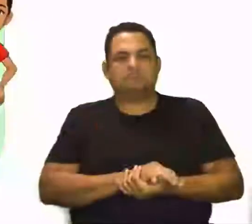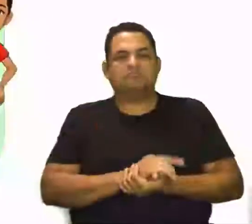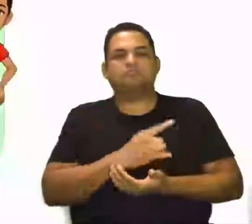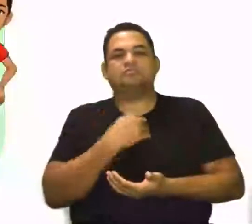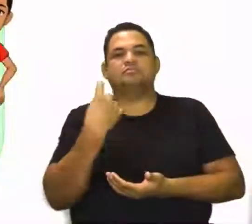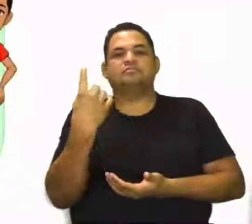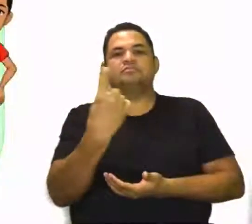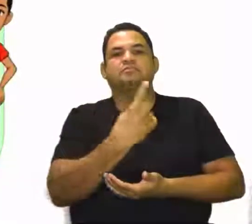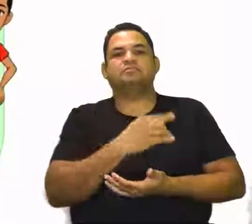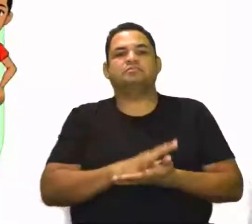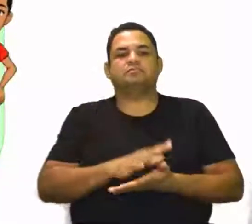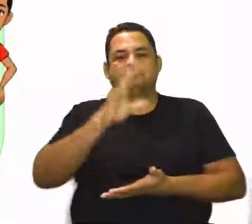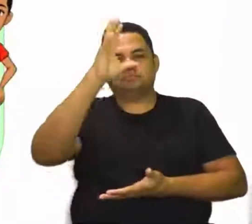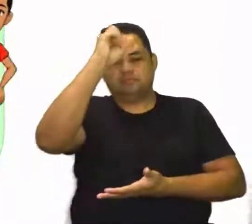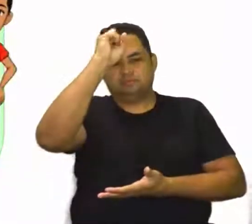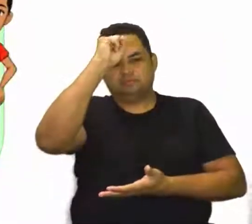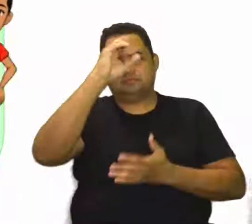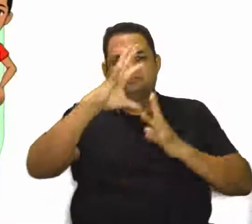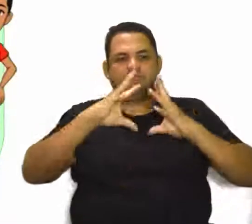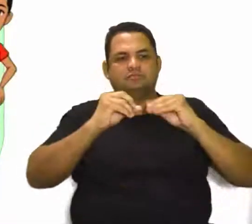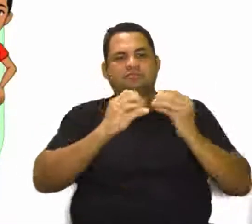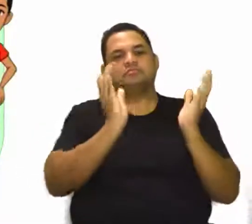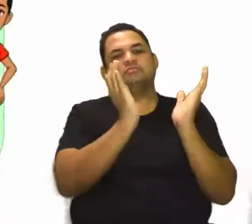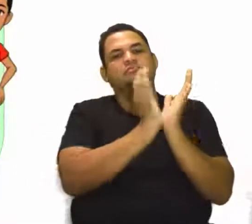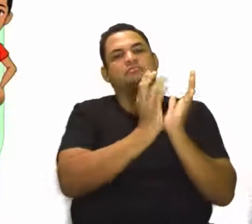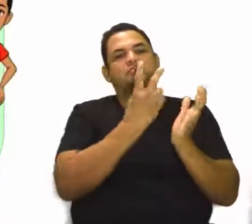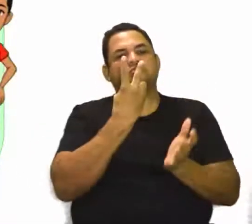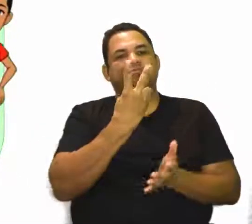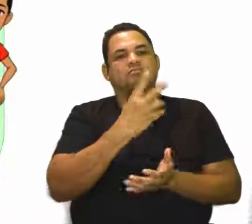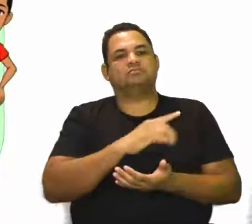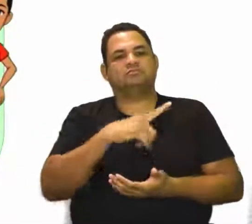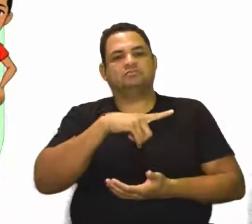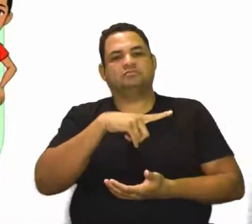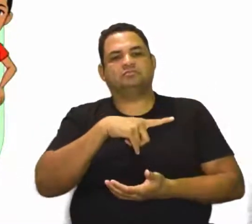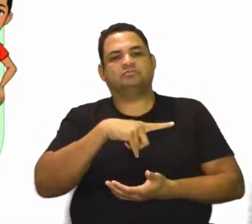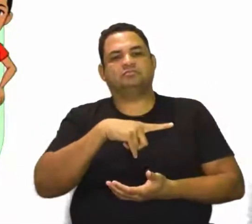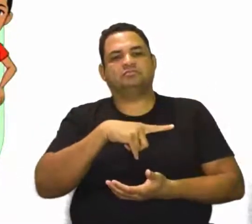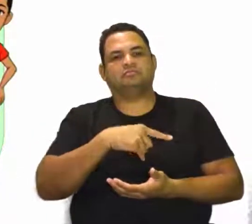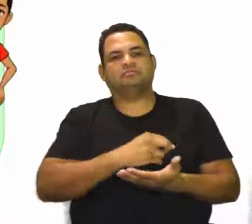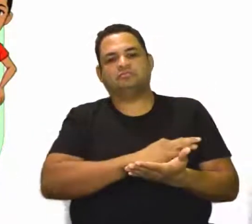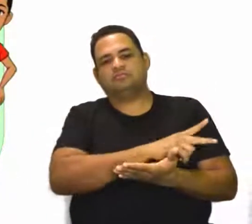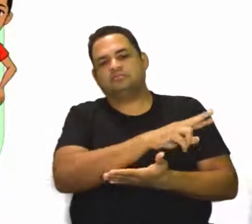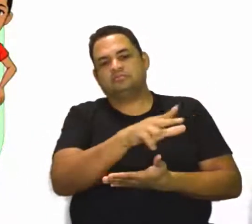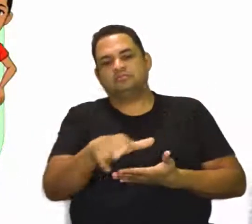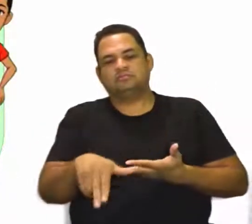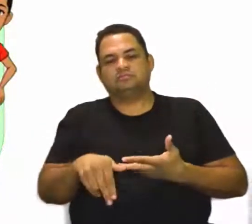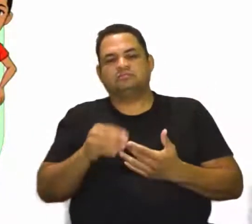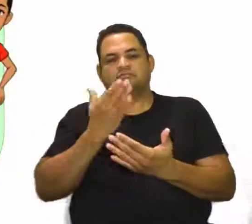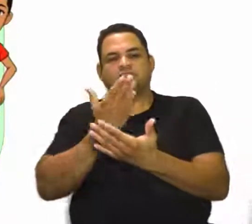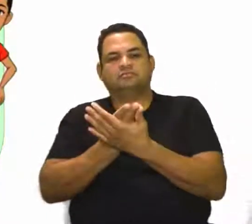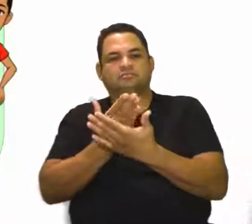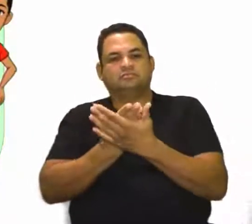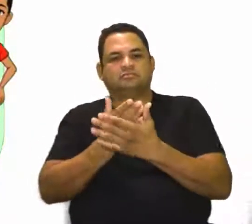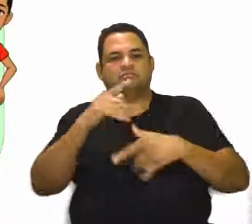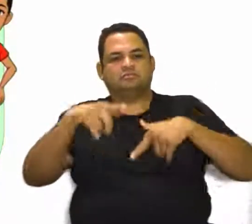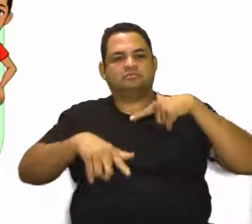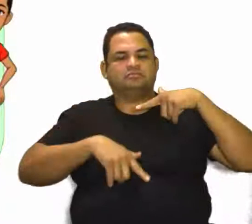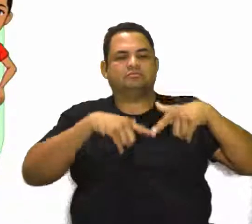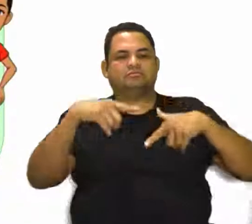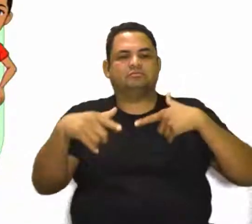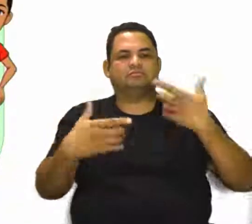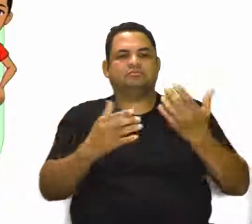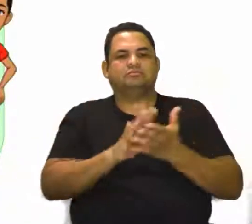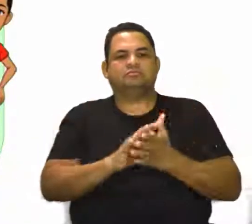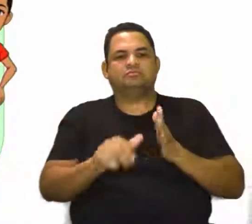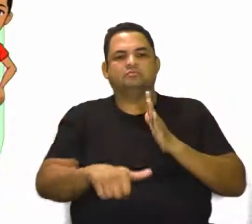nós vamos aprender, né, toda essa unidade 2? Então a gente tem aí várias aulas que vão ser trabalhadas.